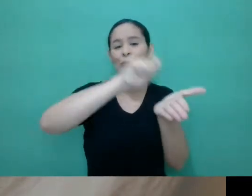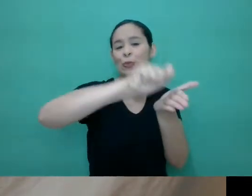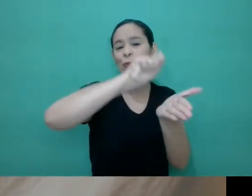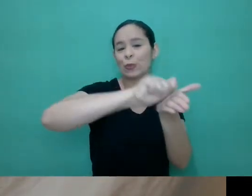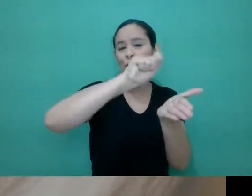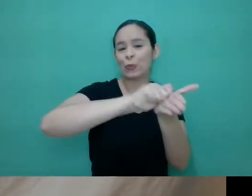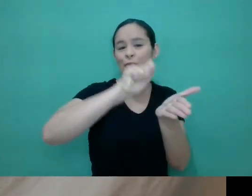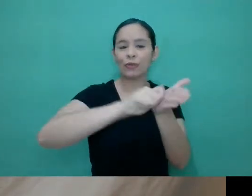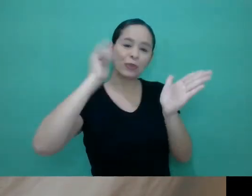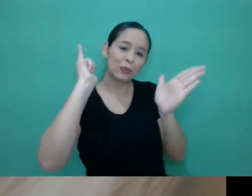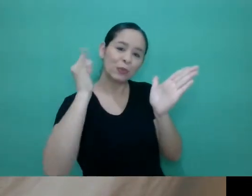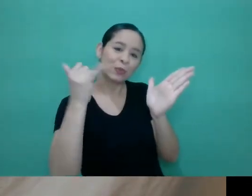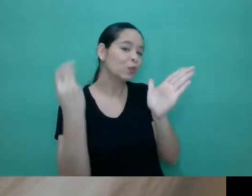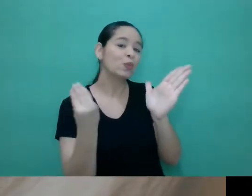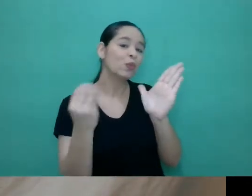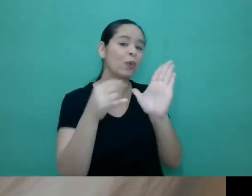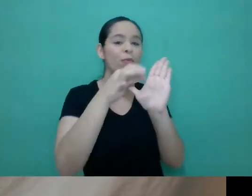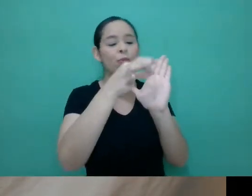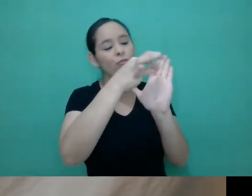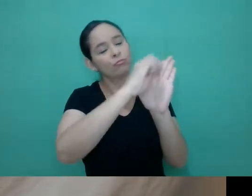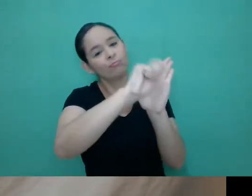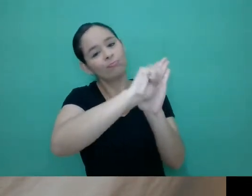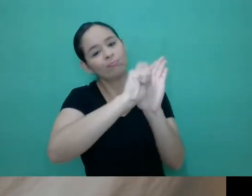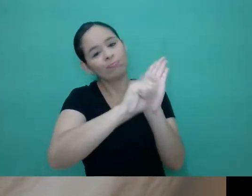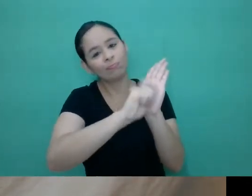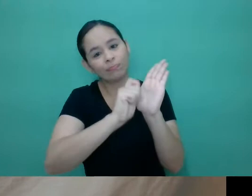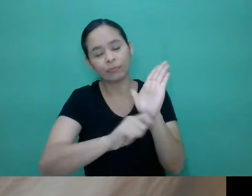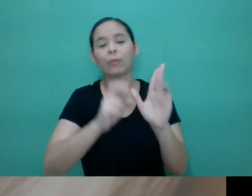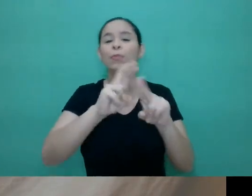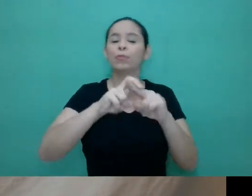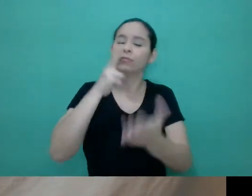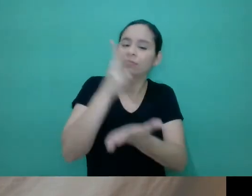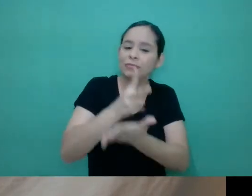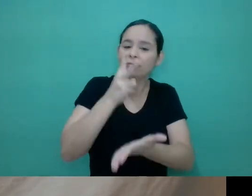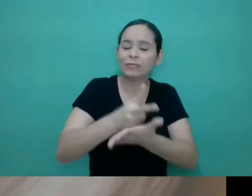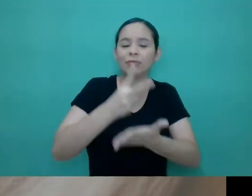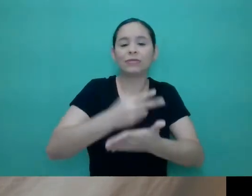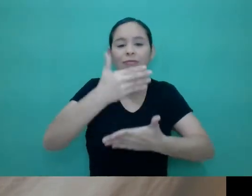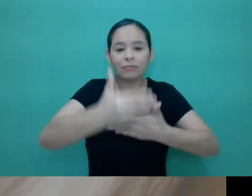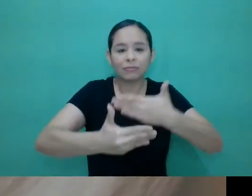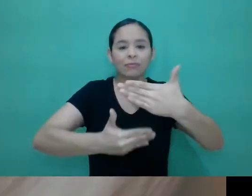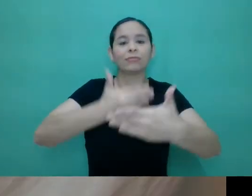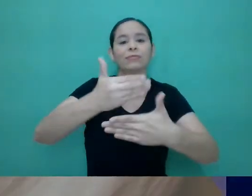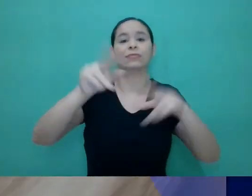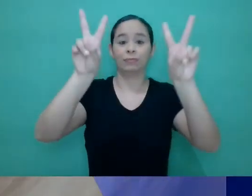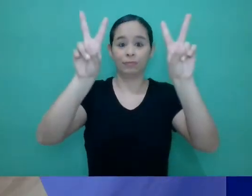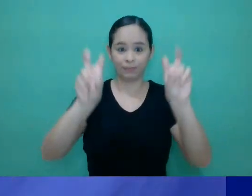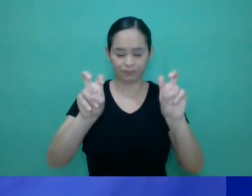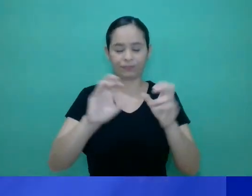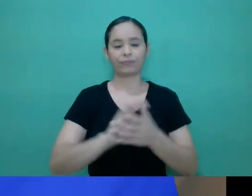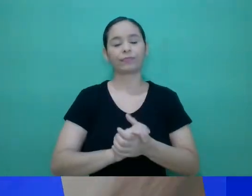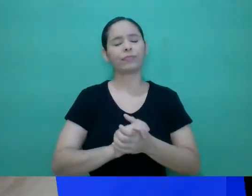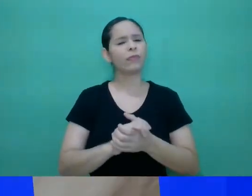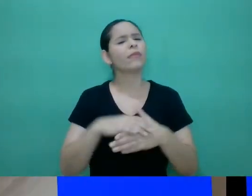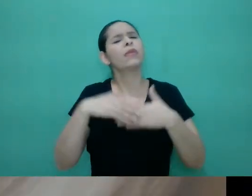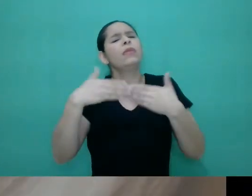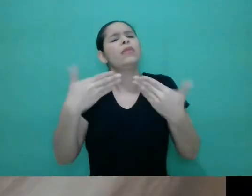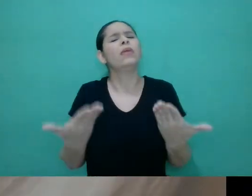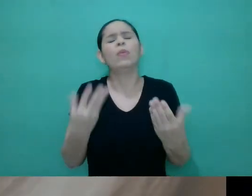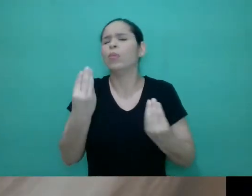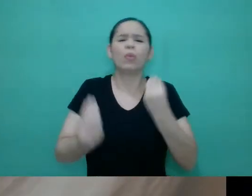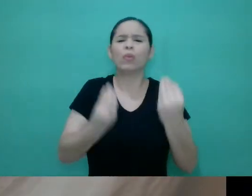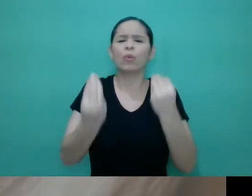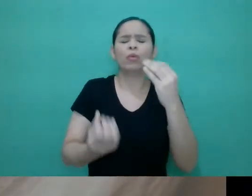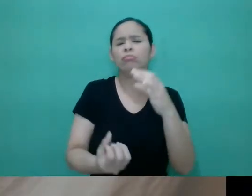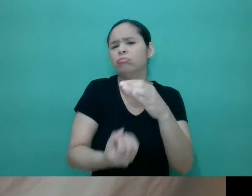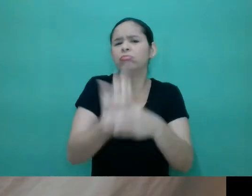né? Então, o ensaio aí é um gesto contínuo do pensamento sobre determinado assunto. Bem, e como surgiu o ensaio?